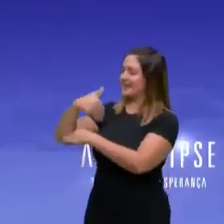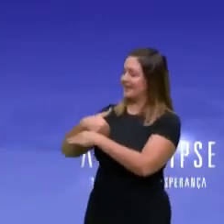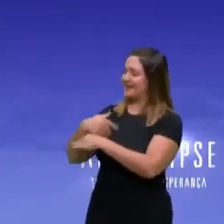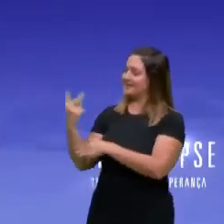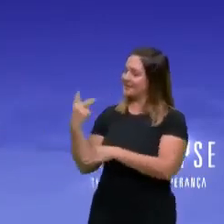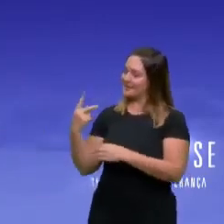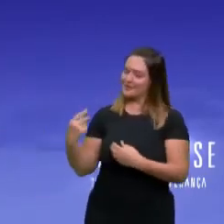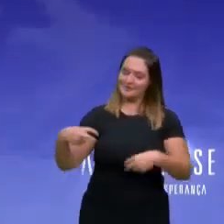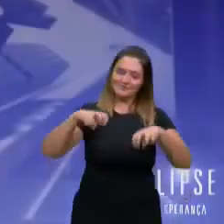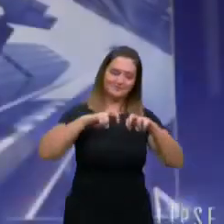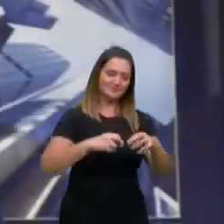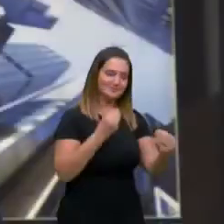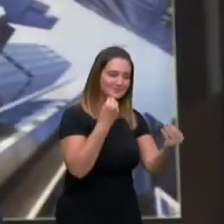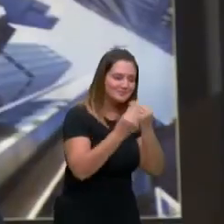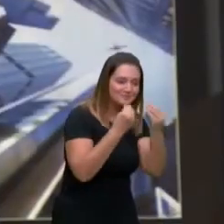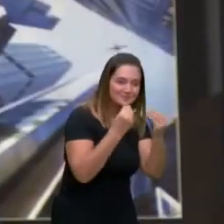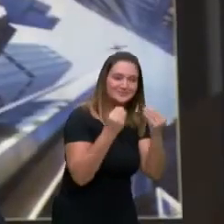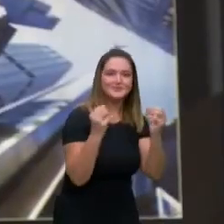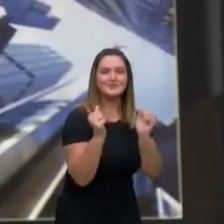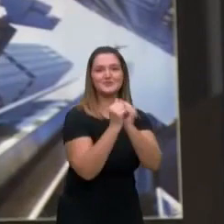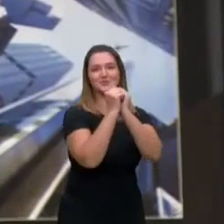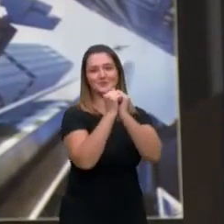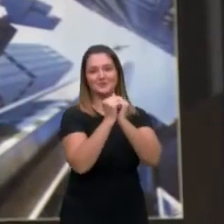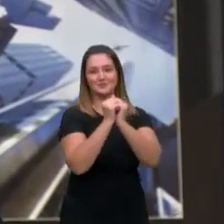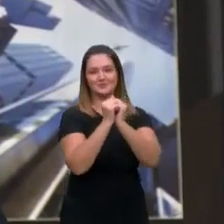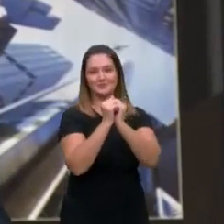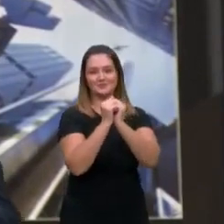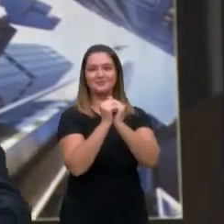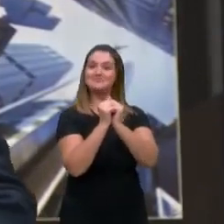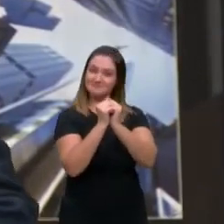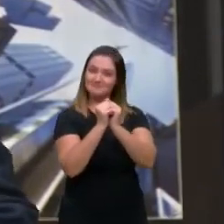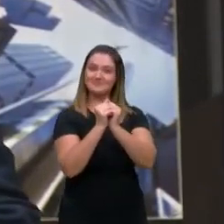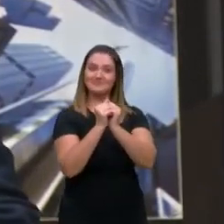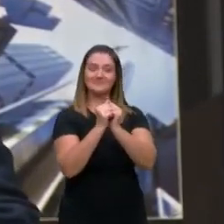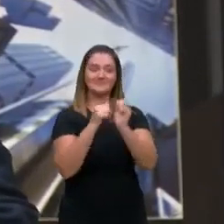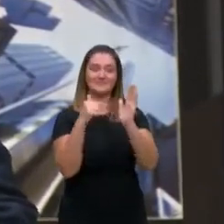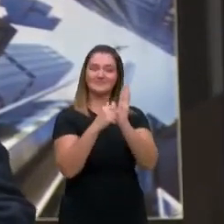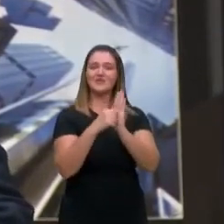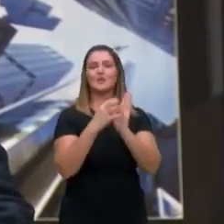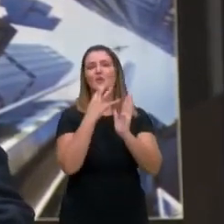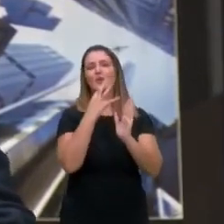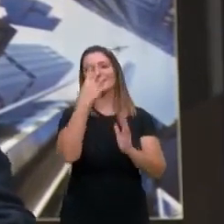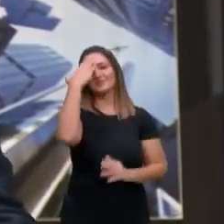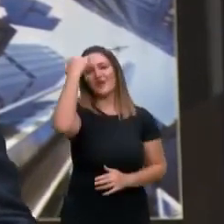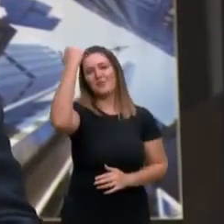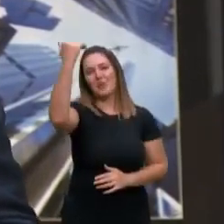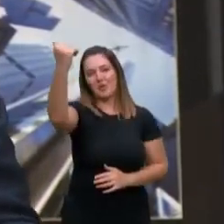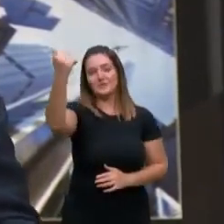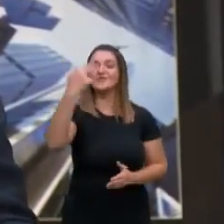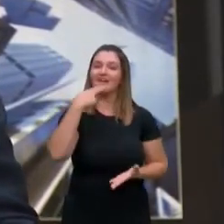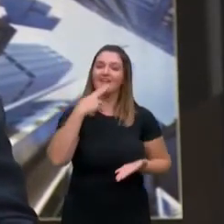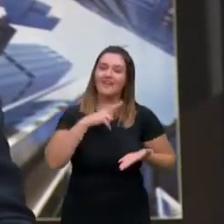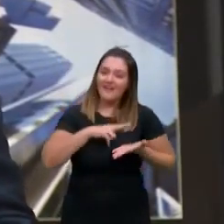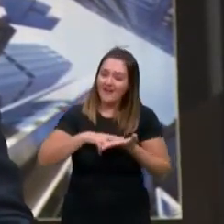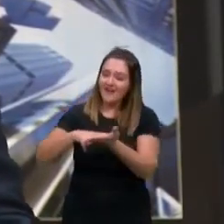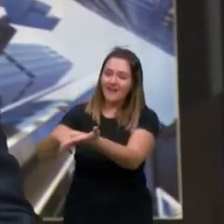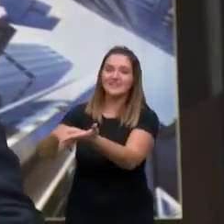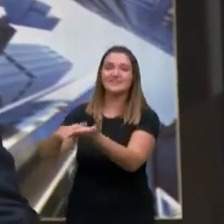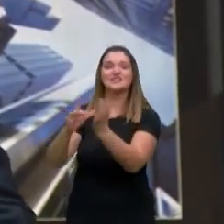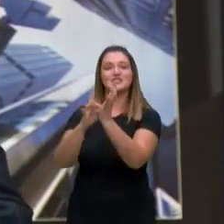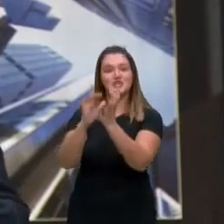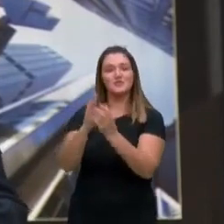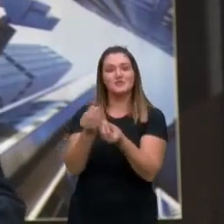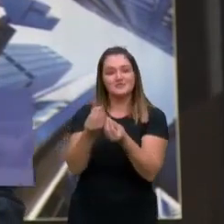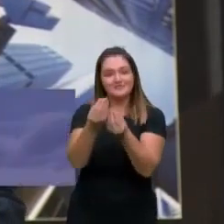ele comigo. Esse verso, que é tão conhecido, faz parte da carta que Jesus mandou para a sua igreja